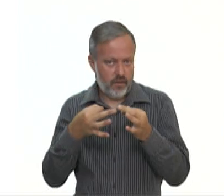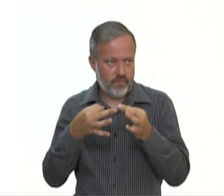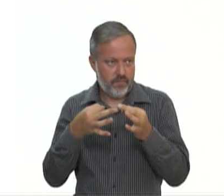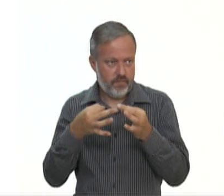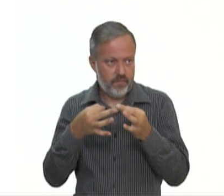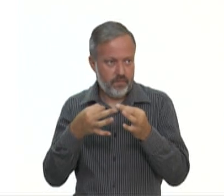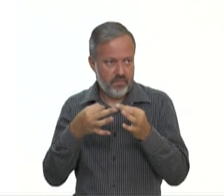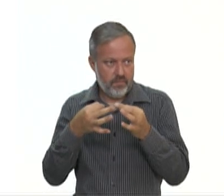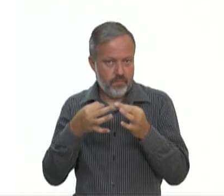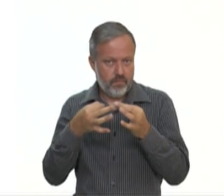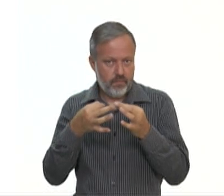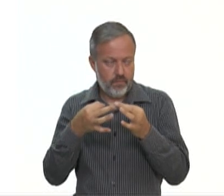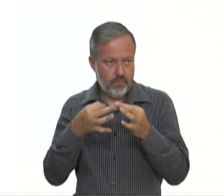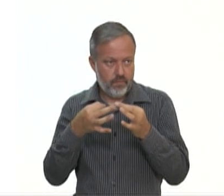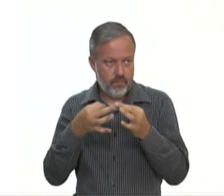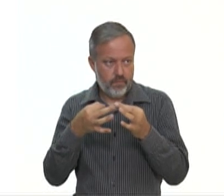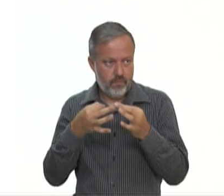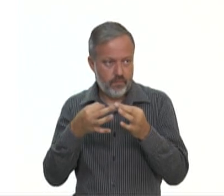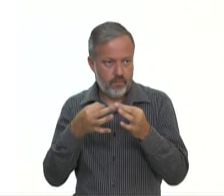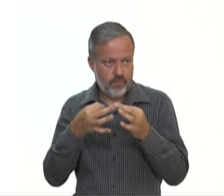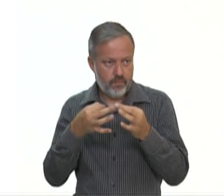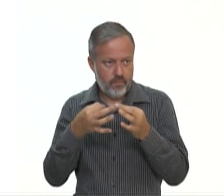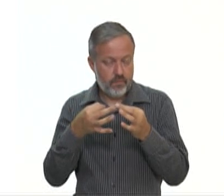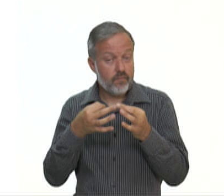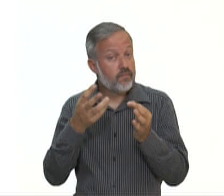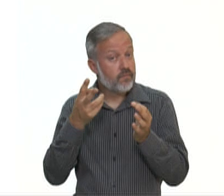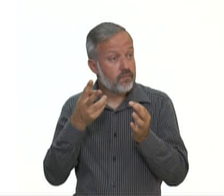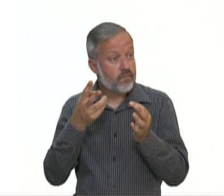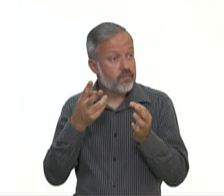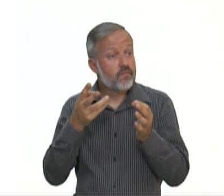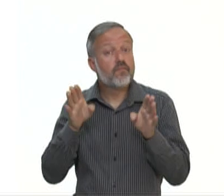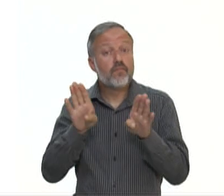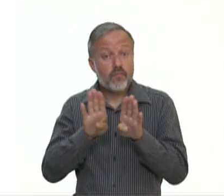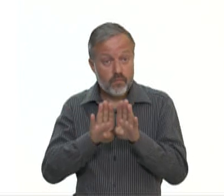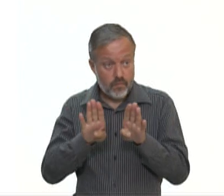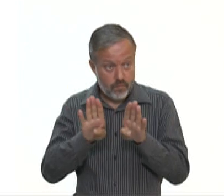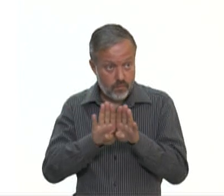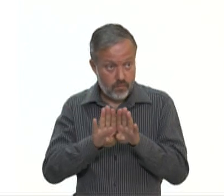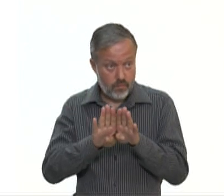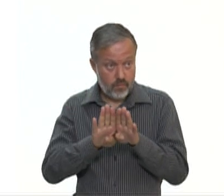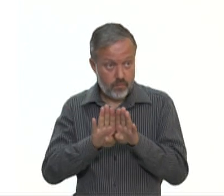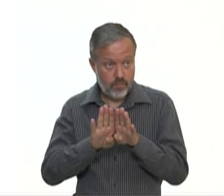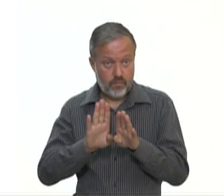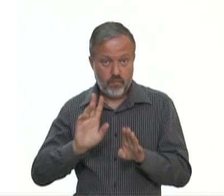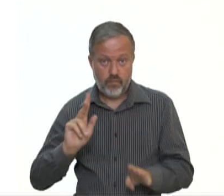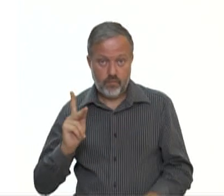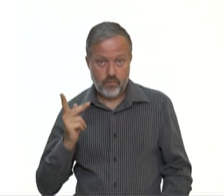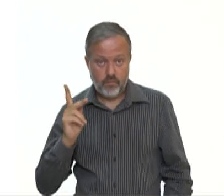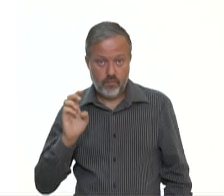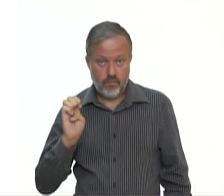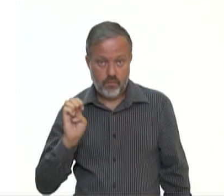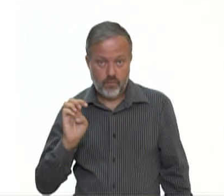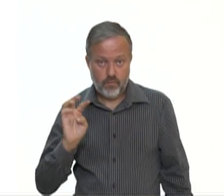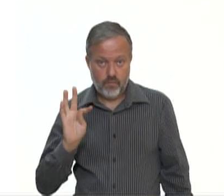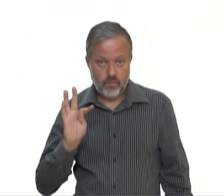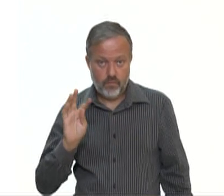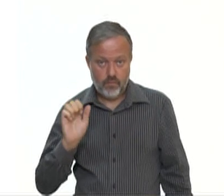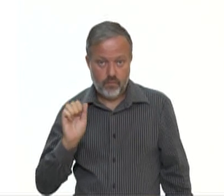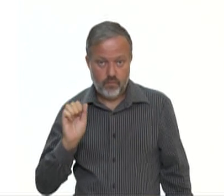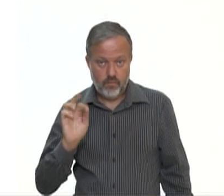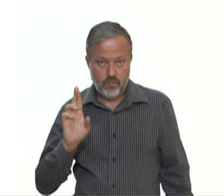para isso específico, que é o editorial. E heterogênea, o mais heterogênea possível,